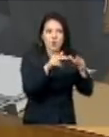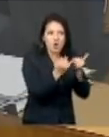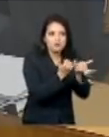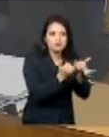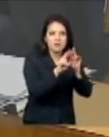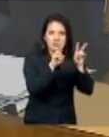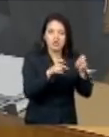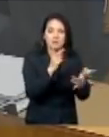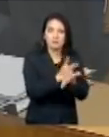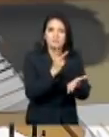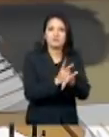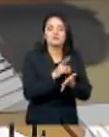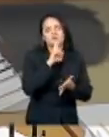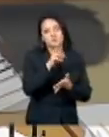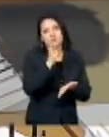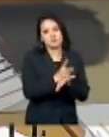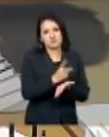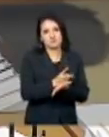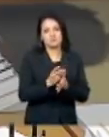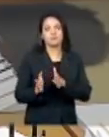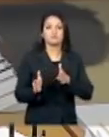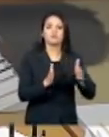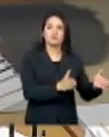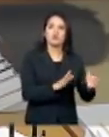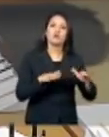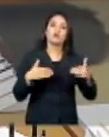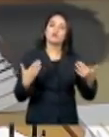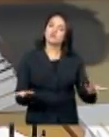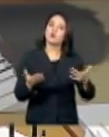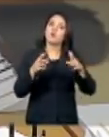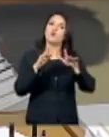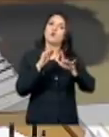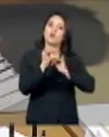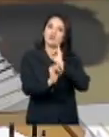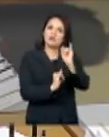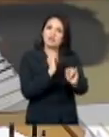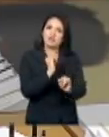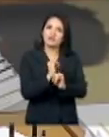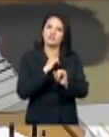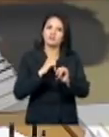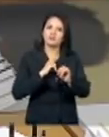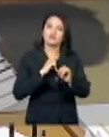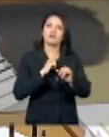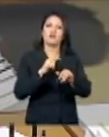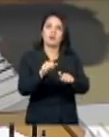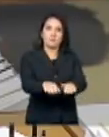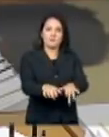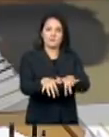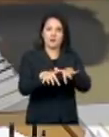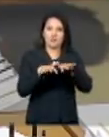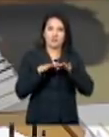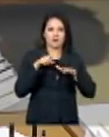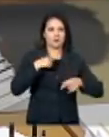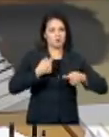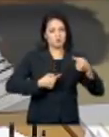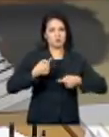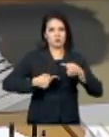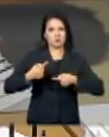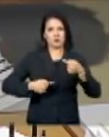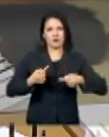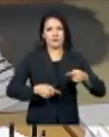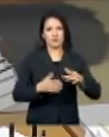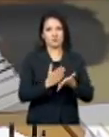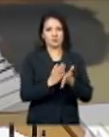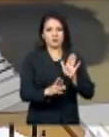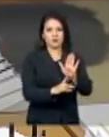para julgamento de recurso em julgamento de fundo tem